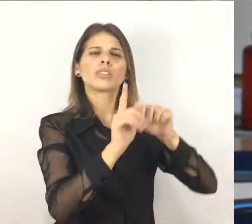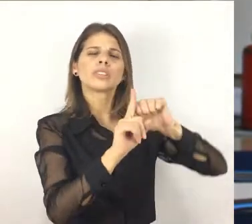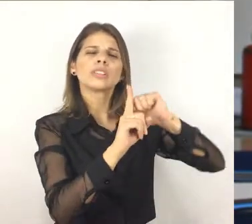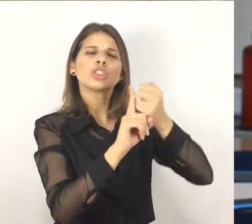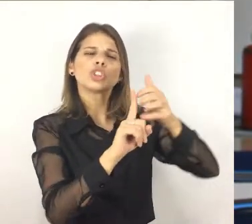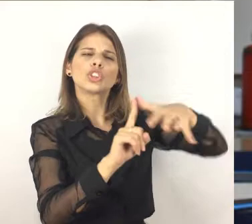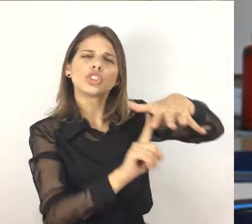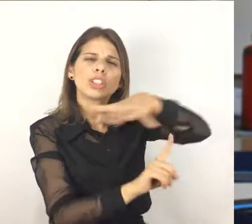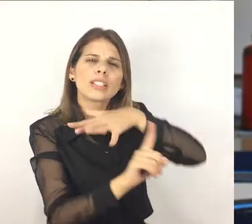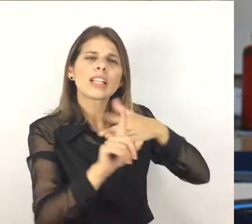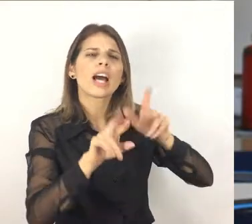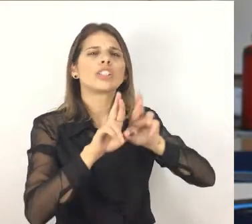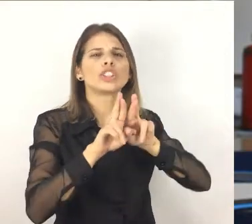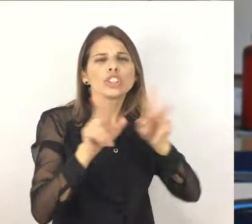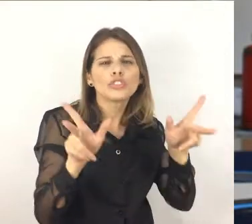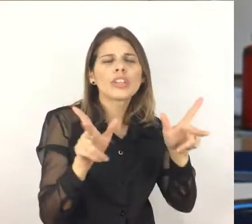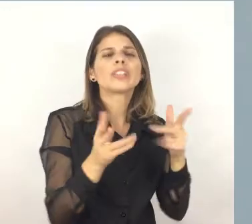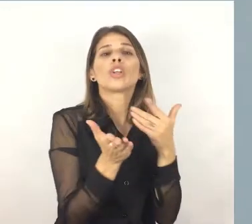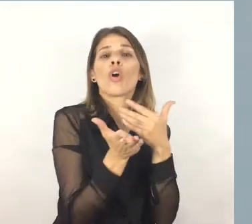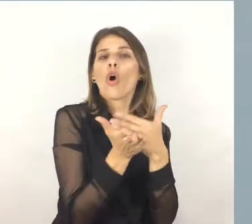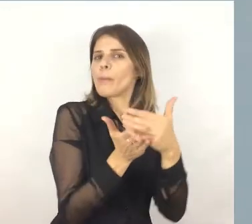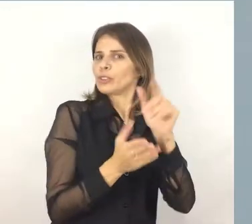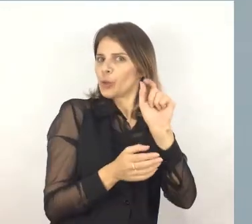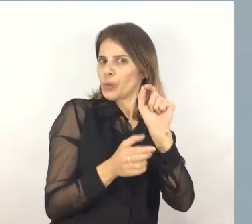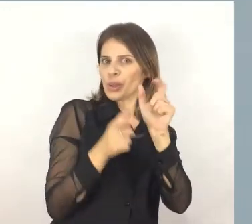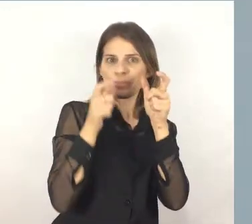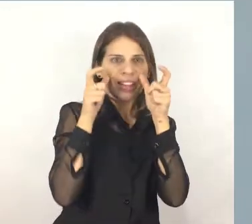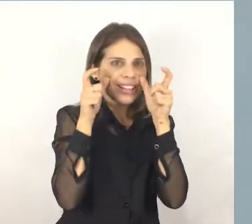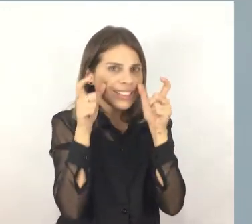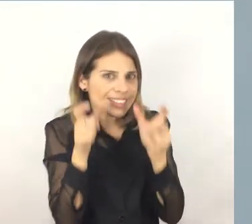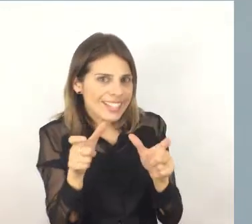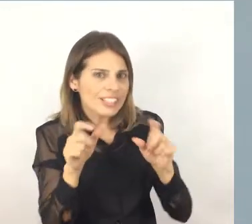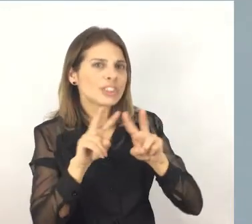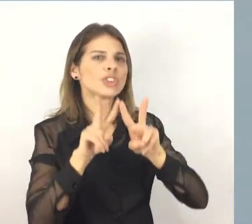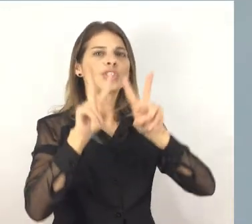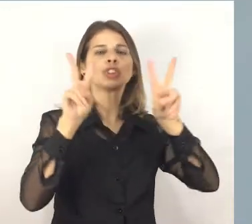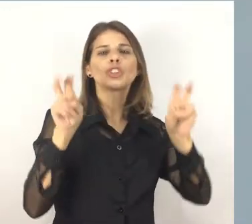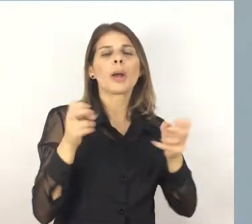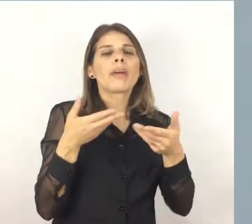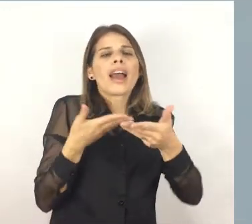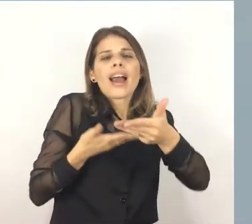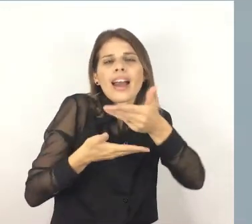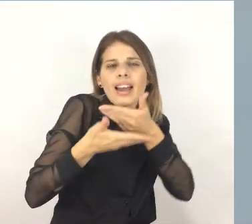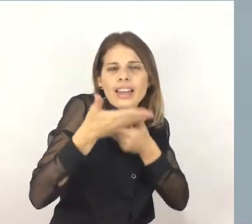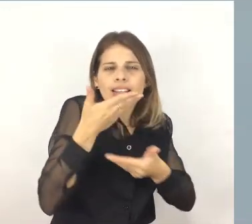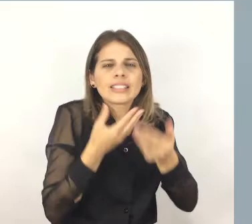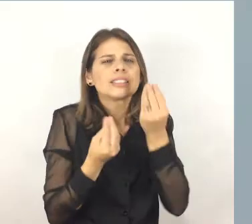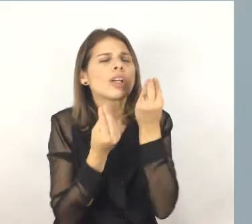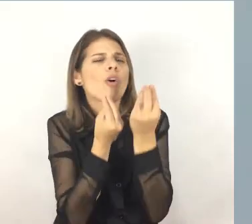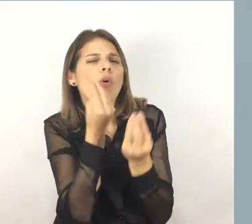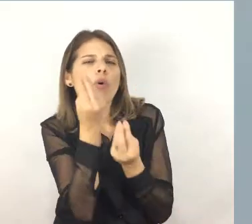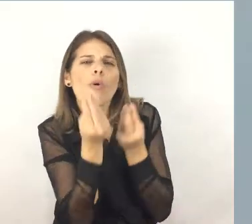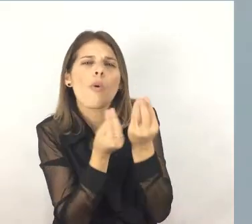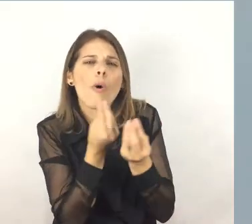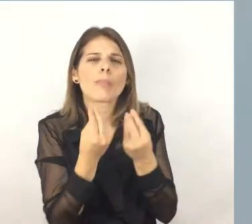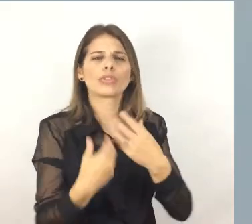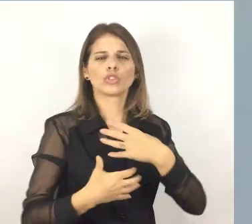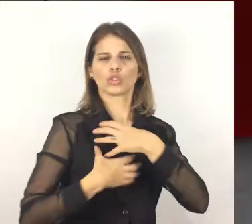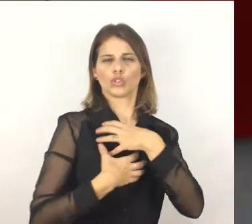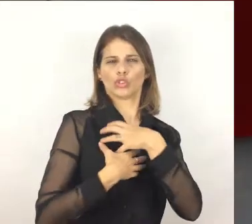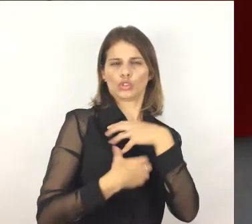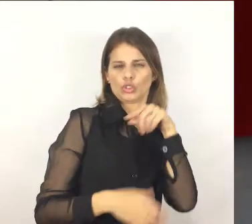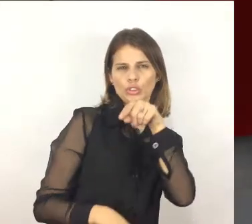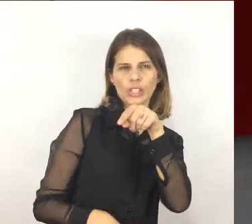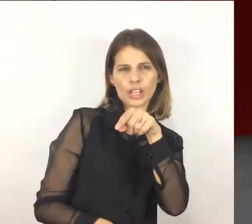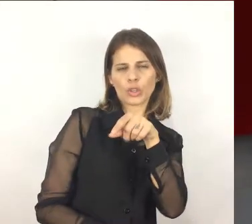já num estágio de descarte da construção, não mais aquele momento inicial que vai gerar a forma em outro lugar,